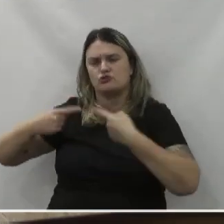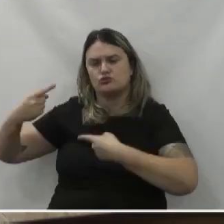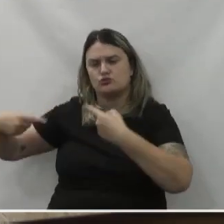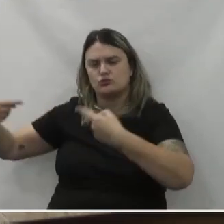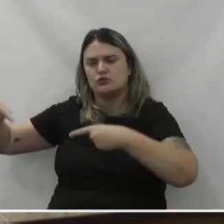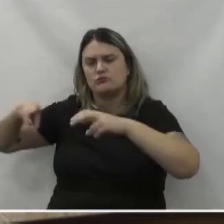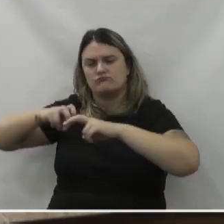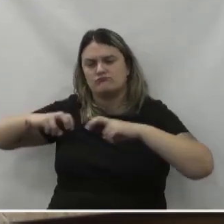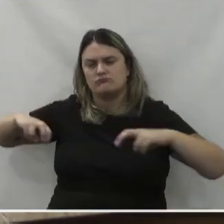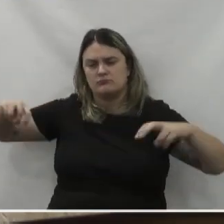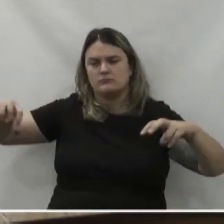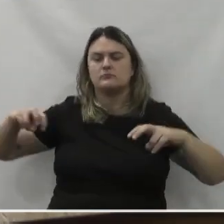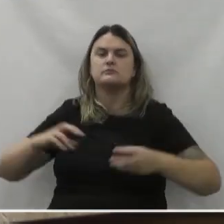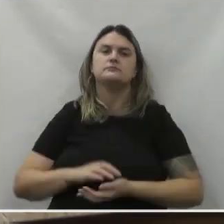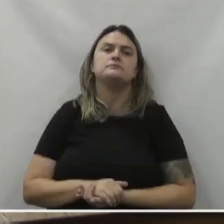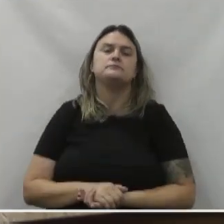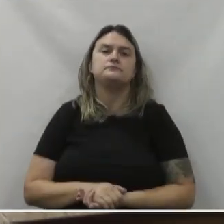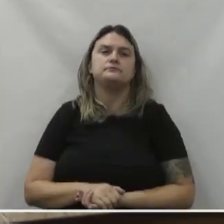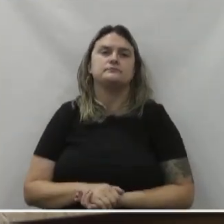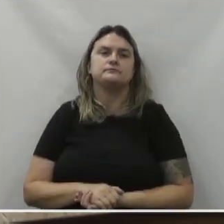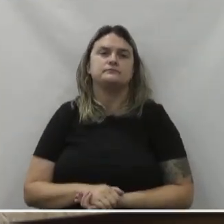vereador que me antecedeu.